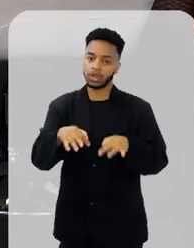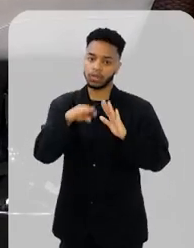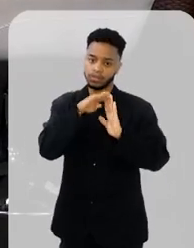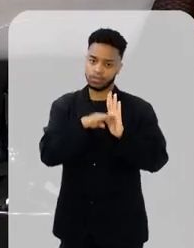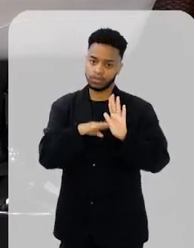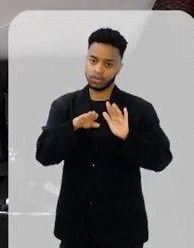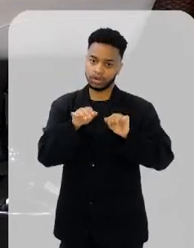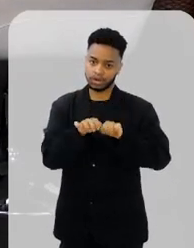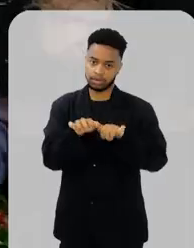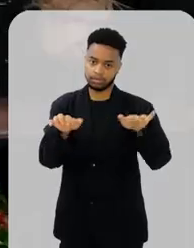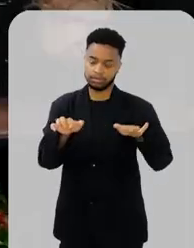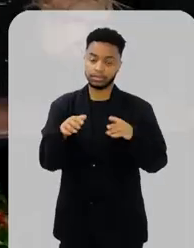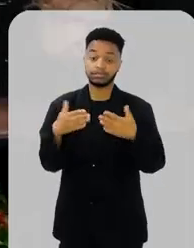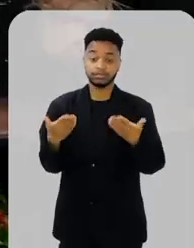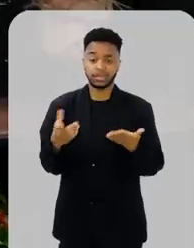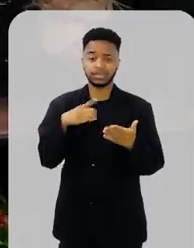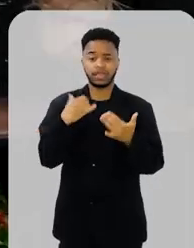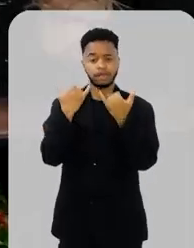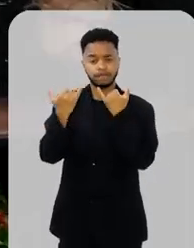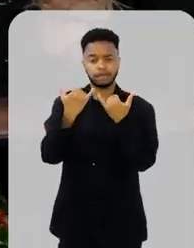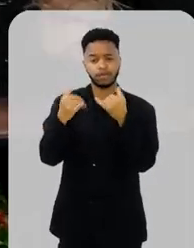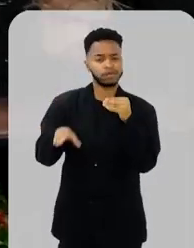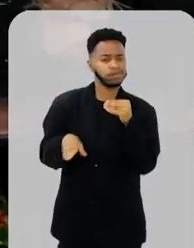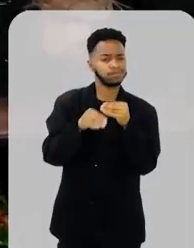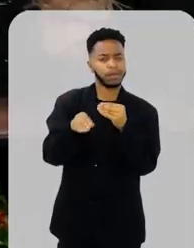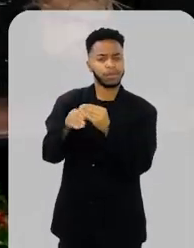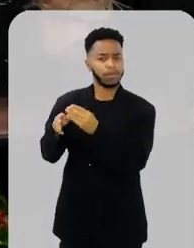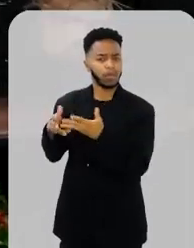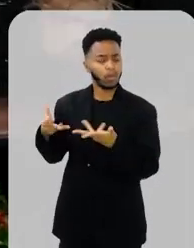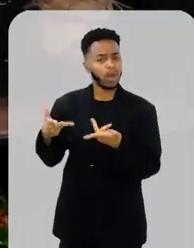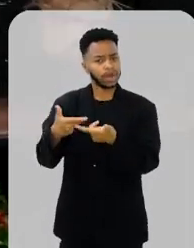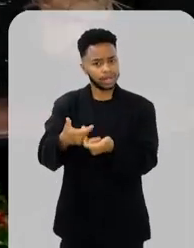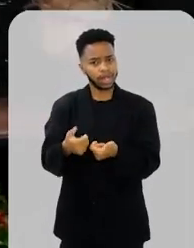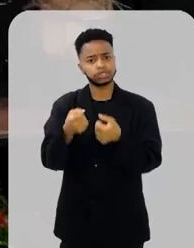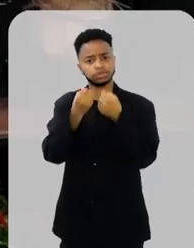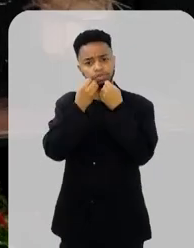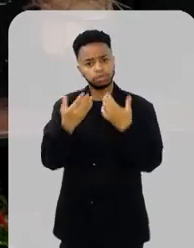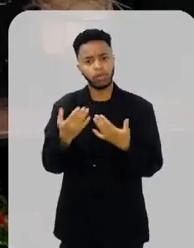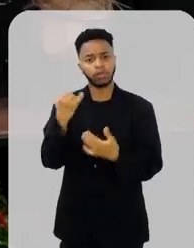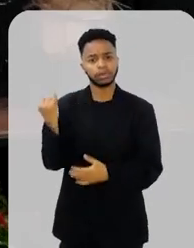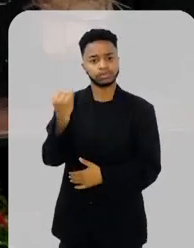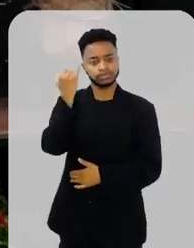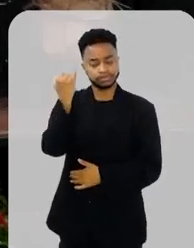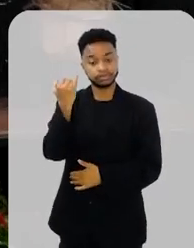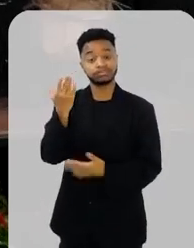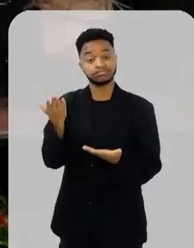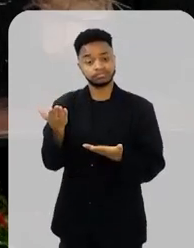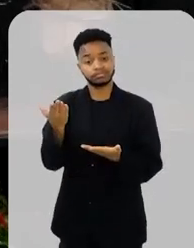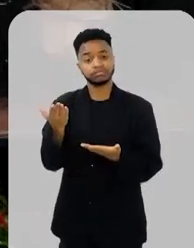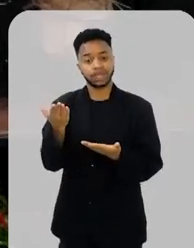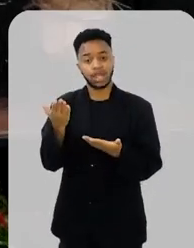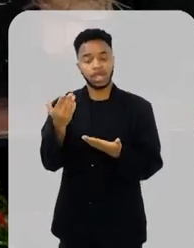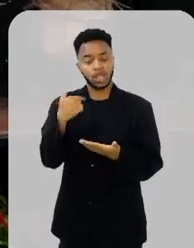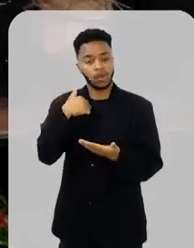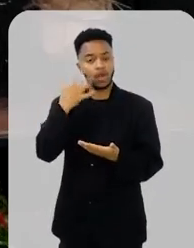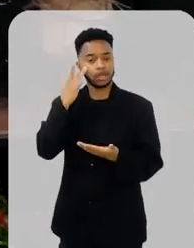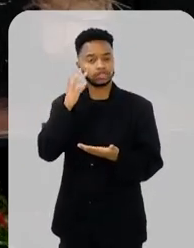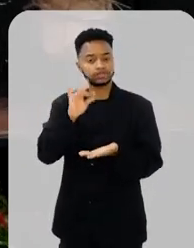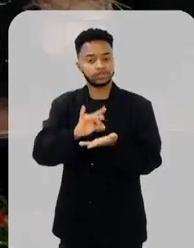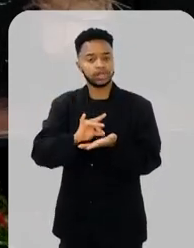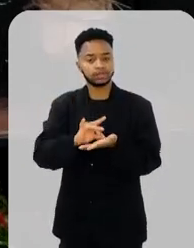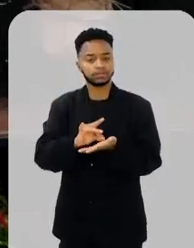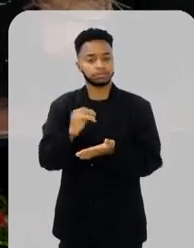chegamos ao fim do nosso programa, com muita informação de qualidade, boa, fundamentada, eu acho que isso é o